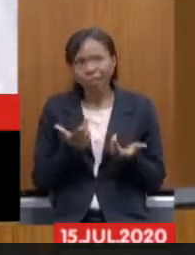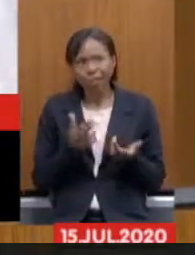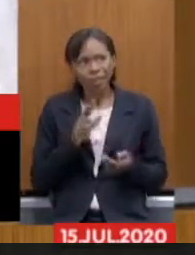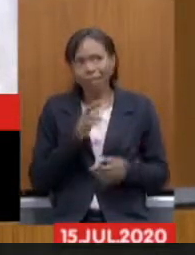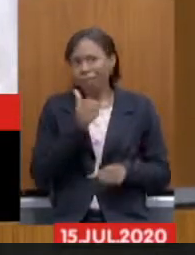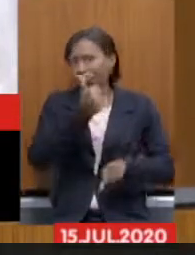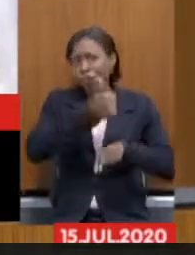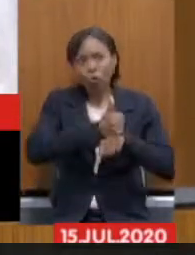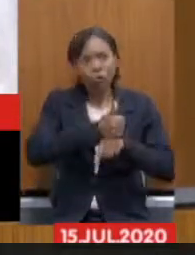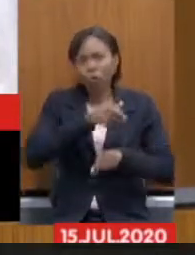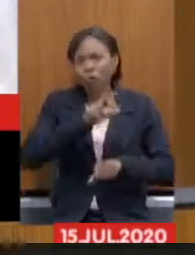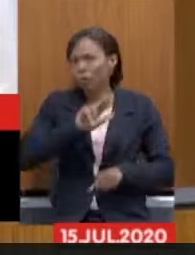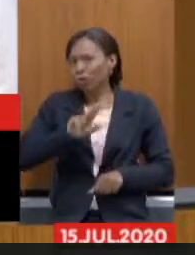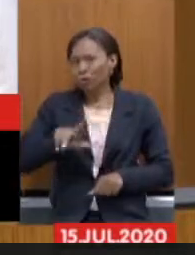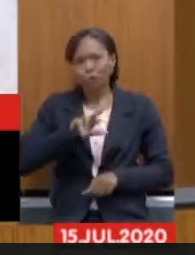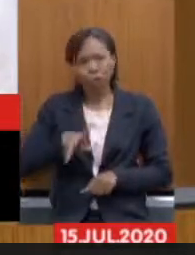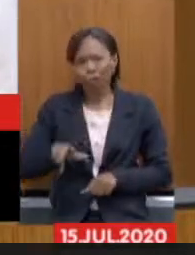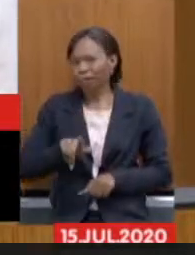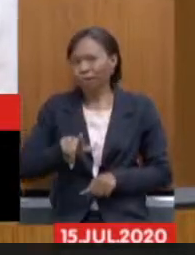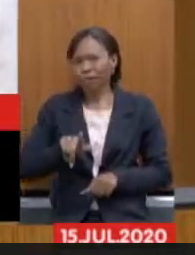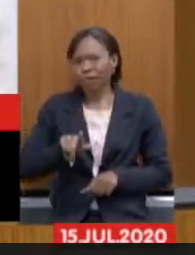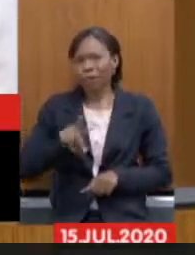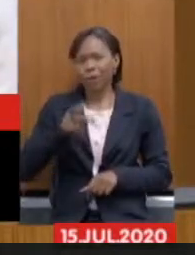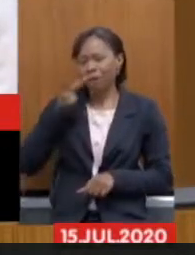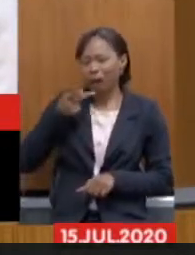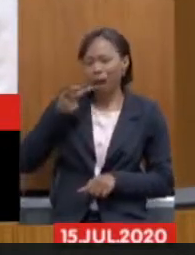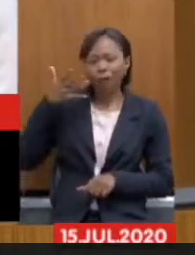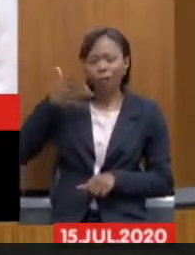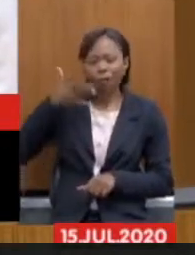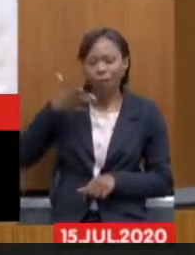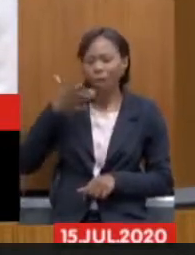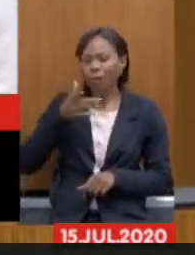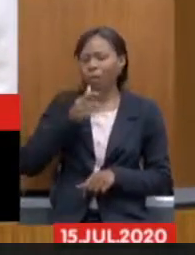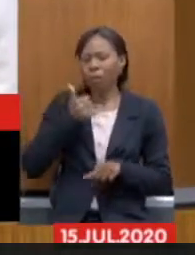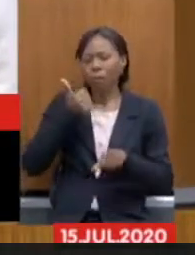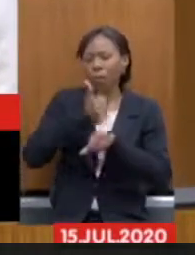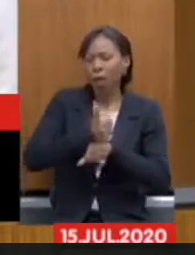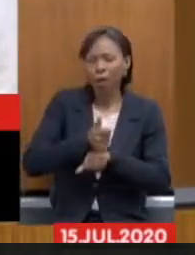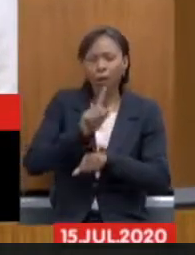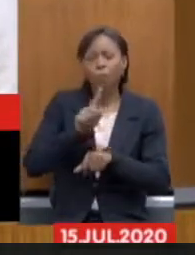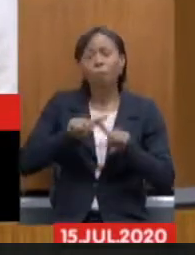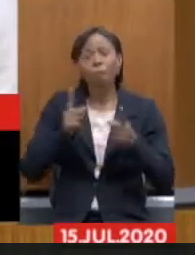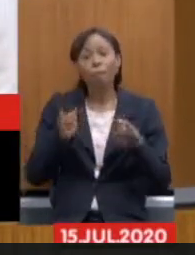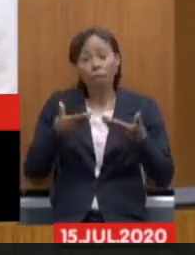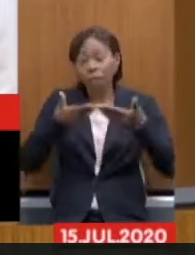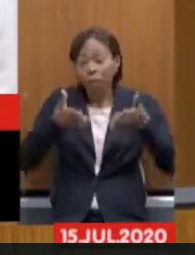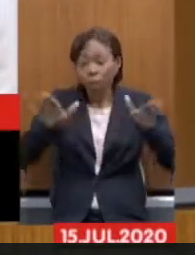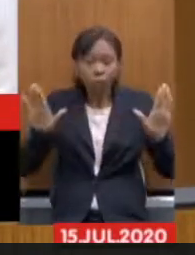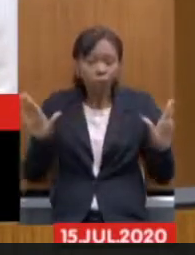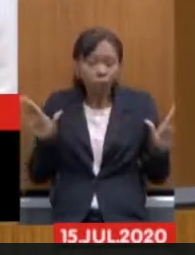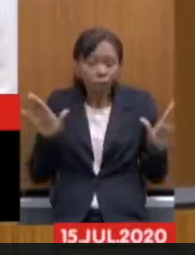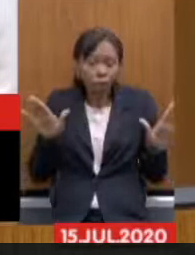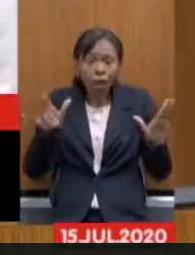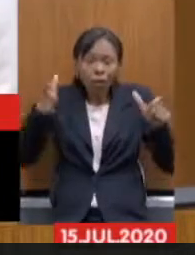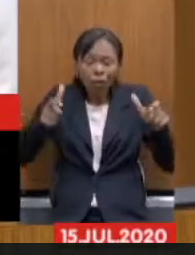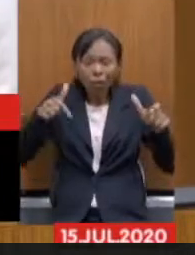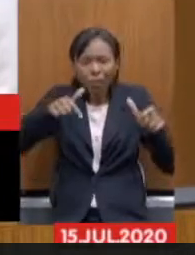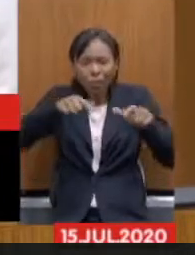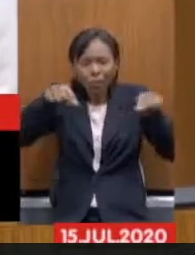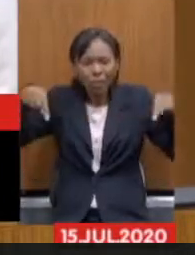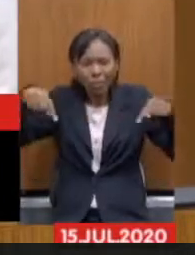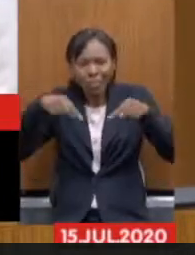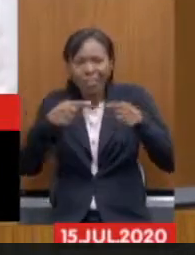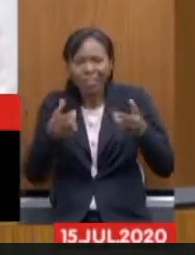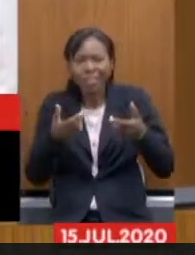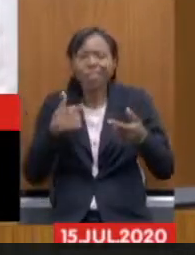a sala de todos mas pelo menos assembleia está abrindo esse espaço então eu aproveito né para